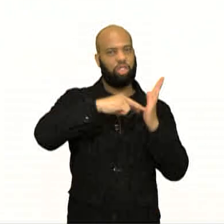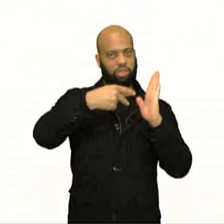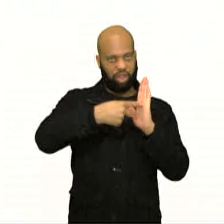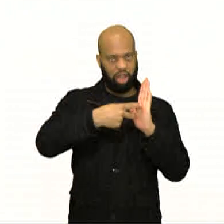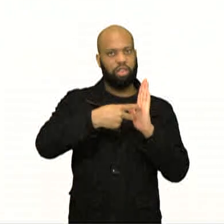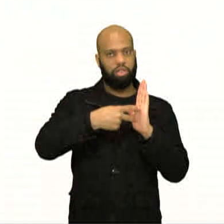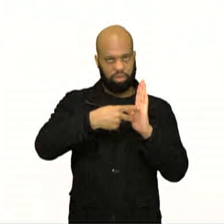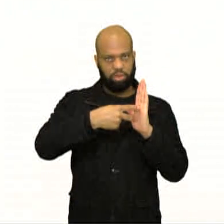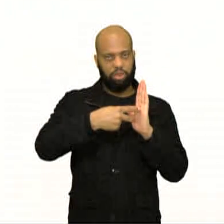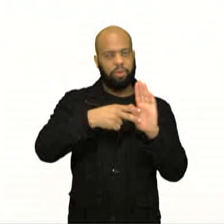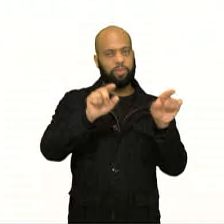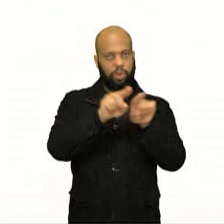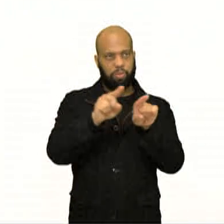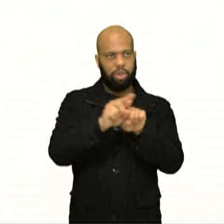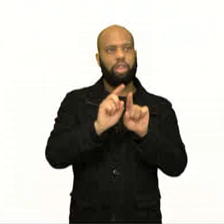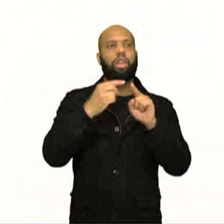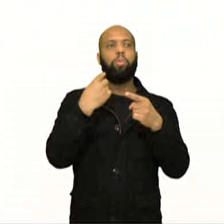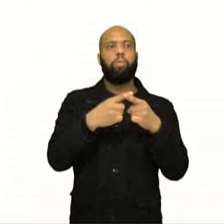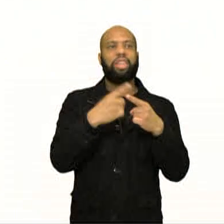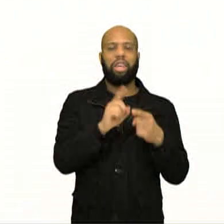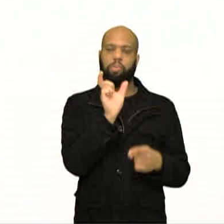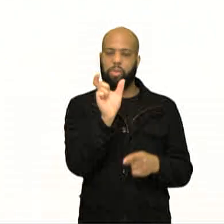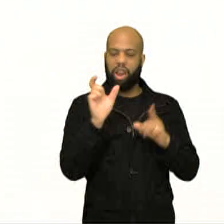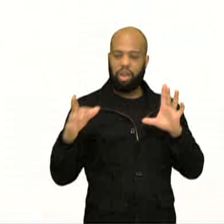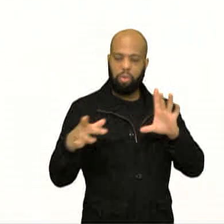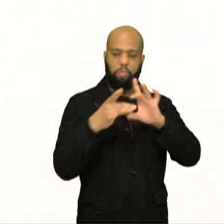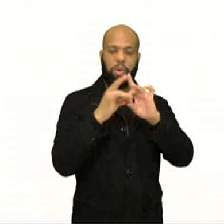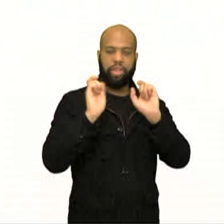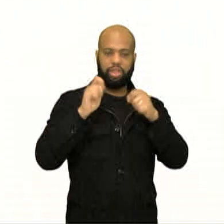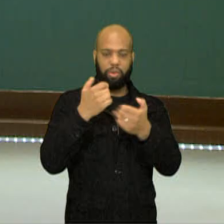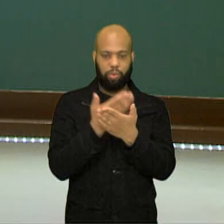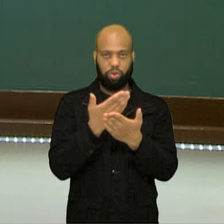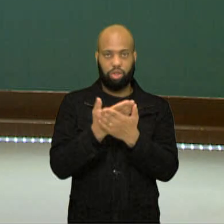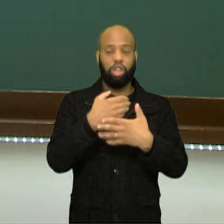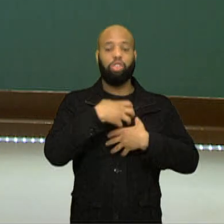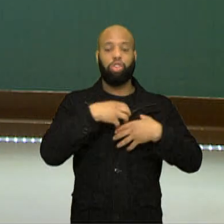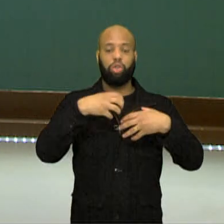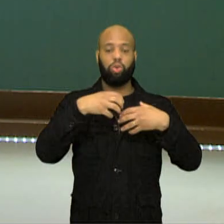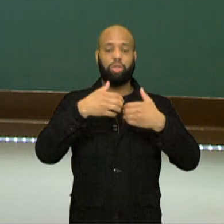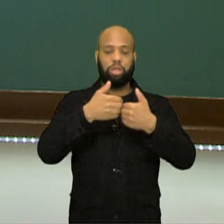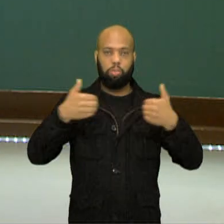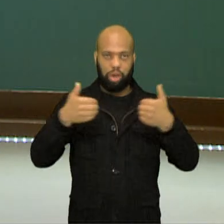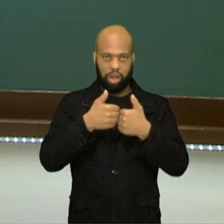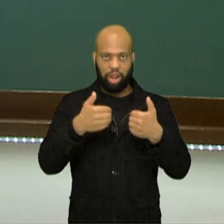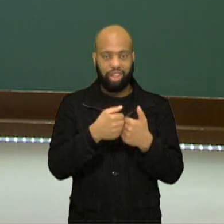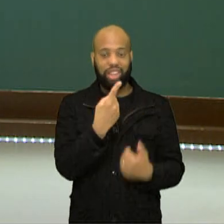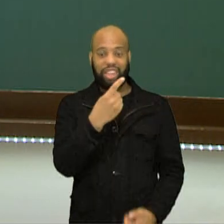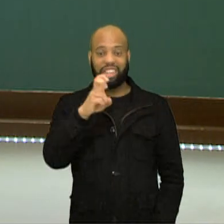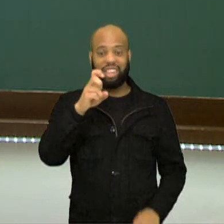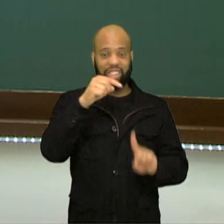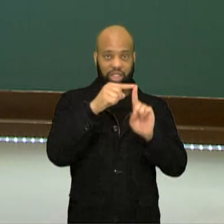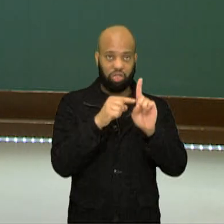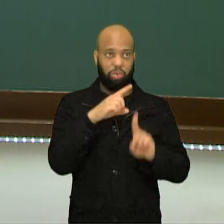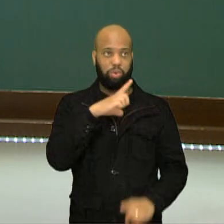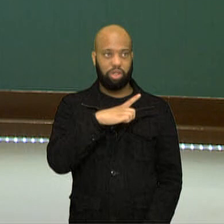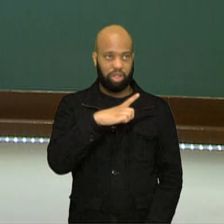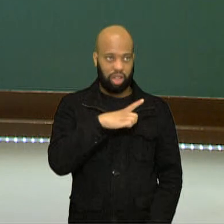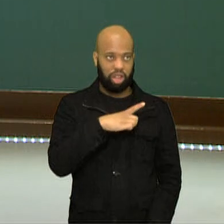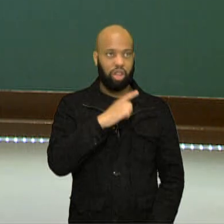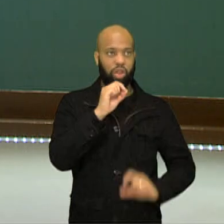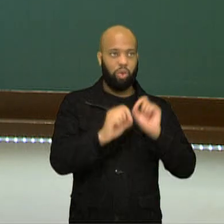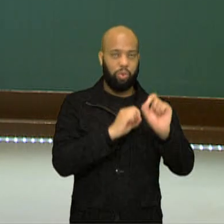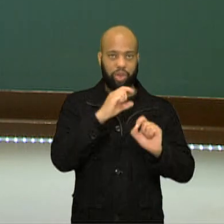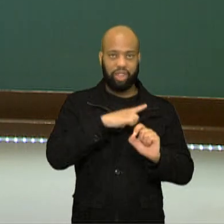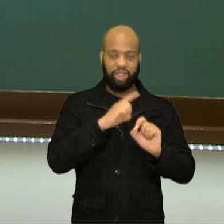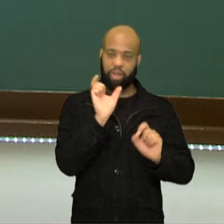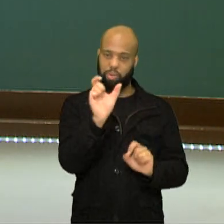projetam semanticamente. As conjunções podem ser estudadas e separadas em 15 tipos, divididos entre